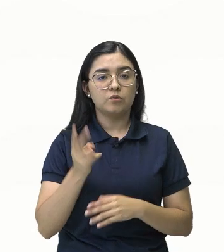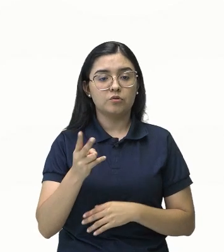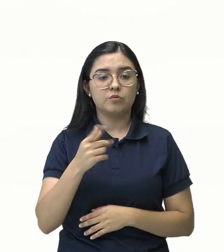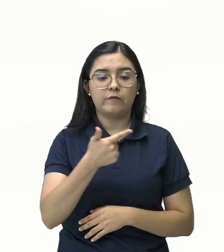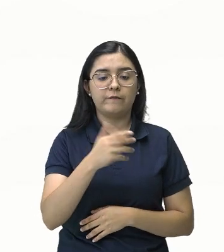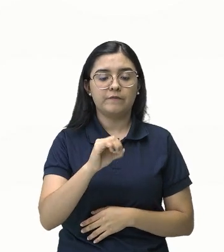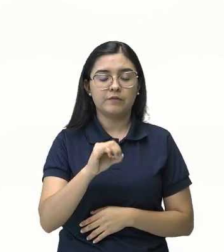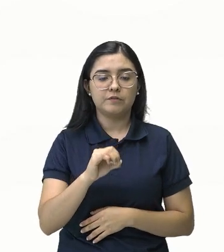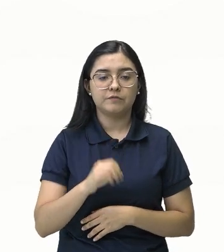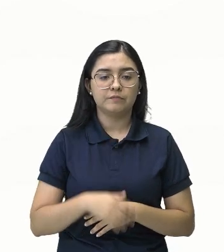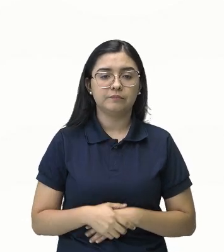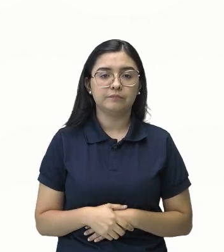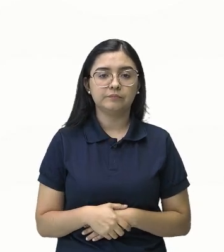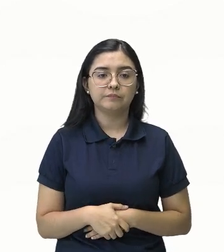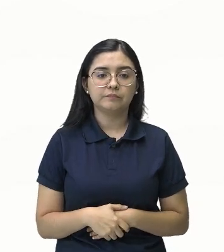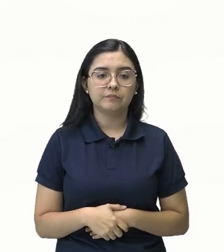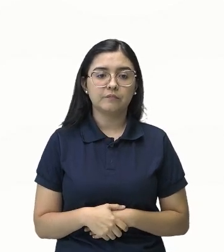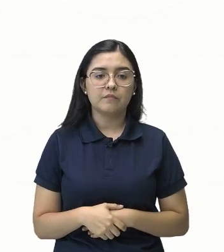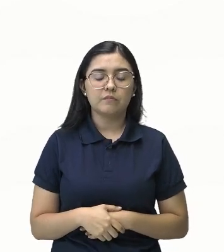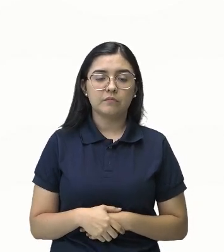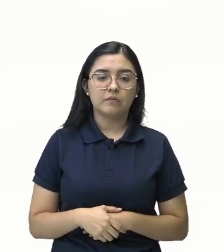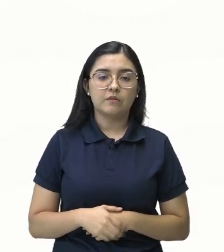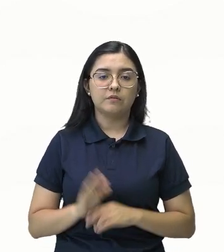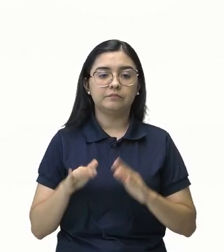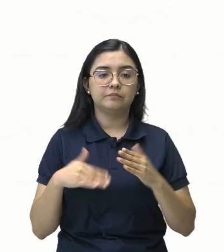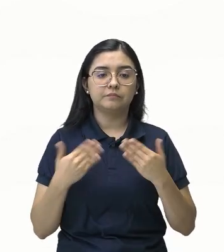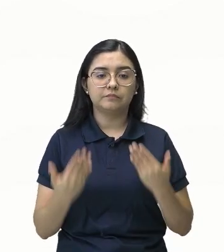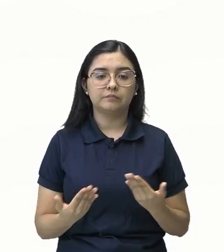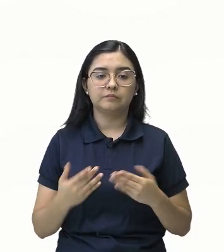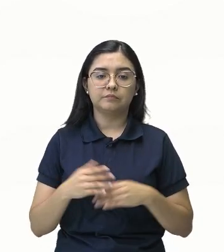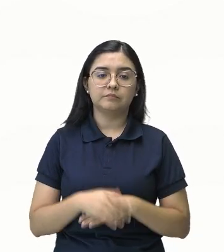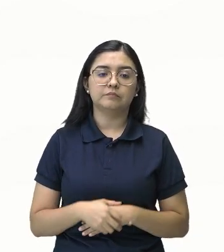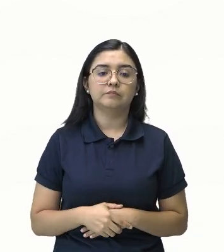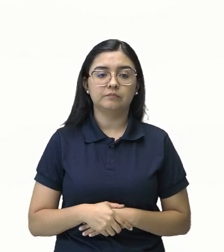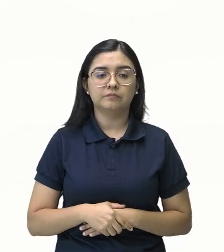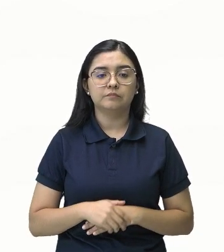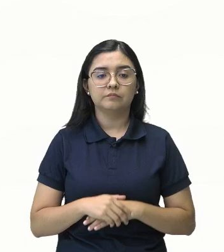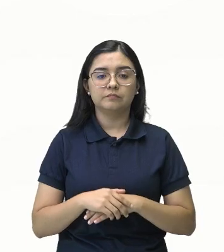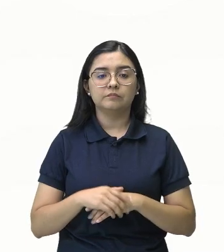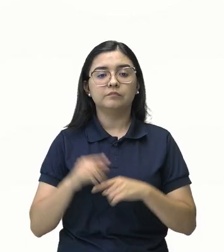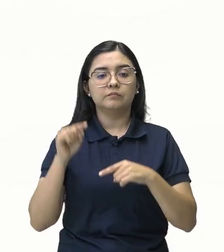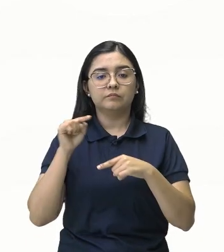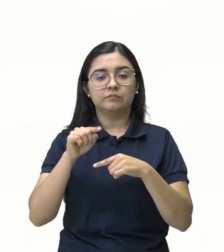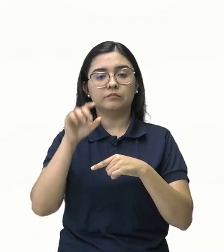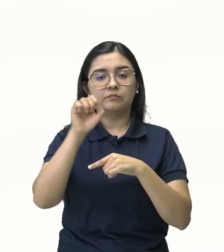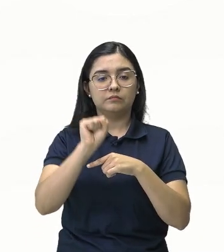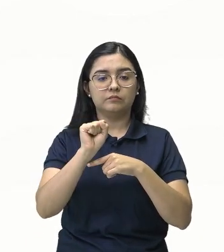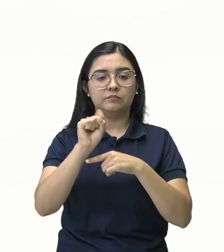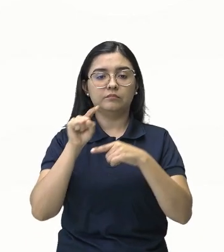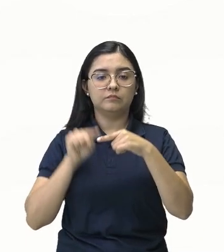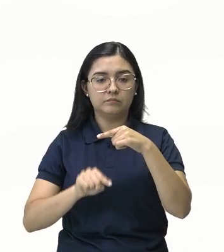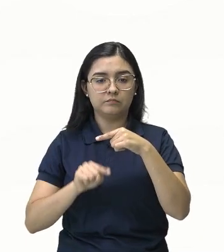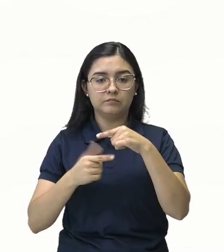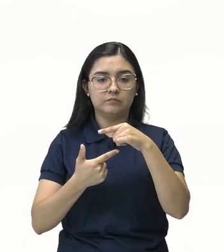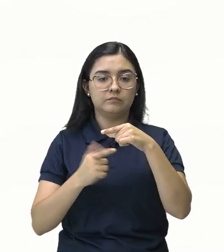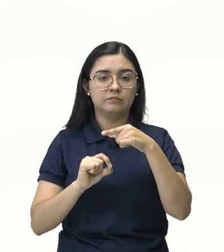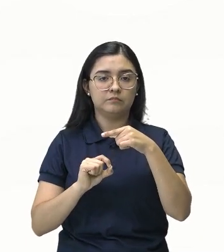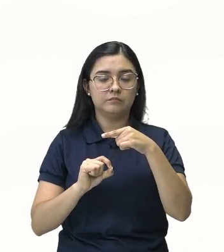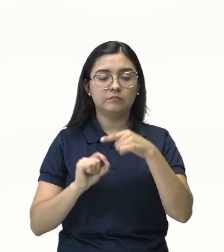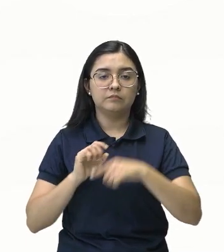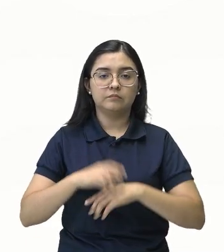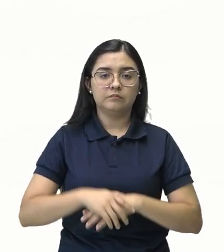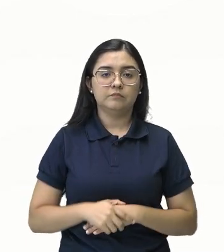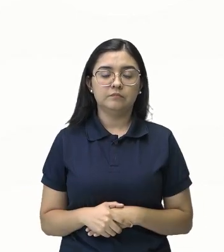só tenho 2 em cima. Então, em cima me sobrou um 8, e embaixo me sobrou